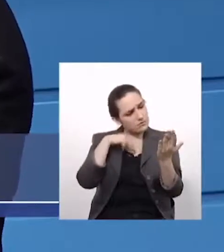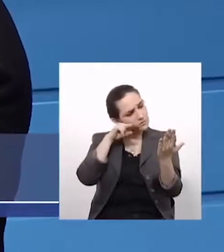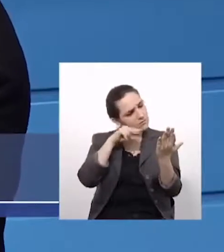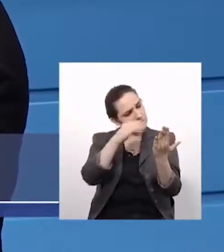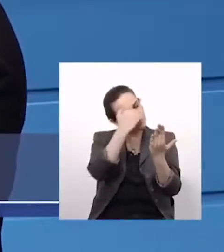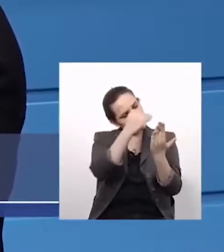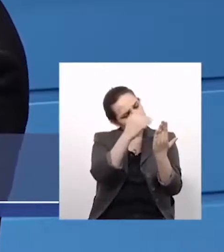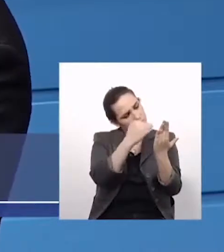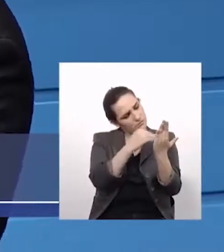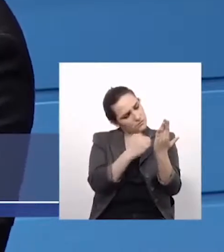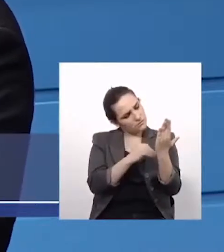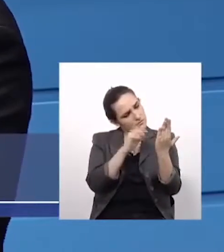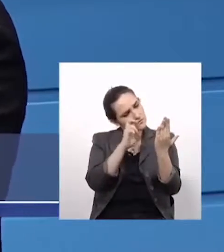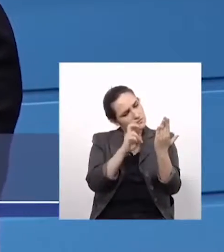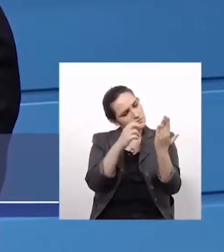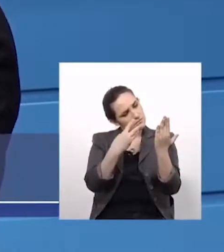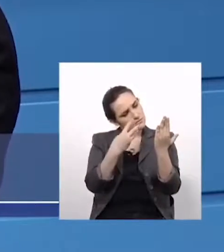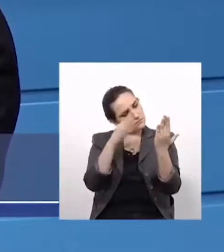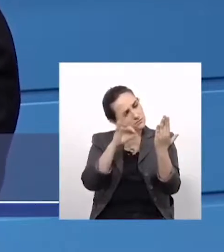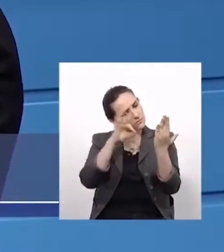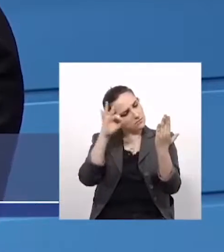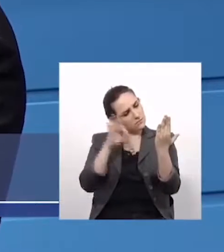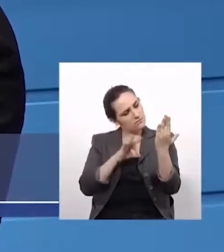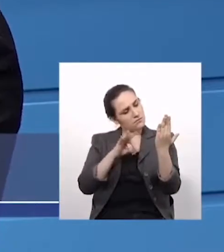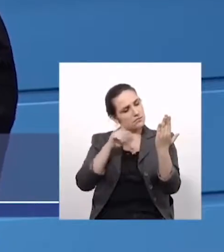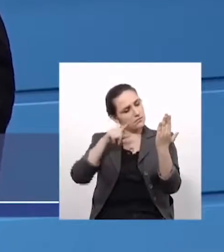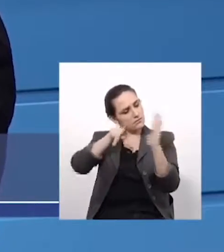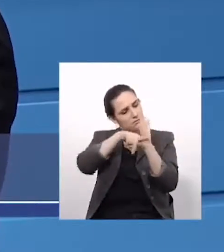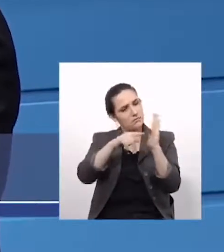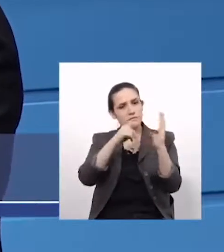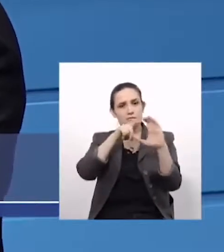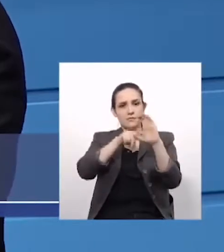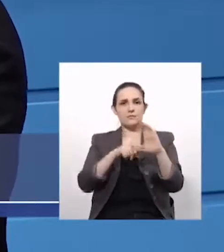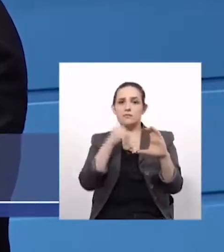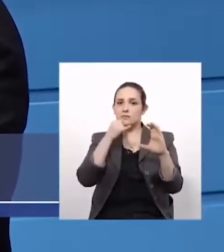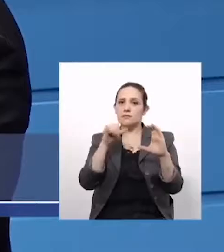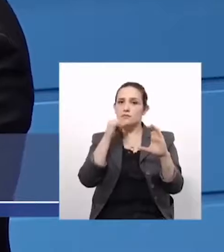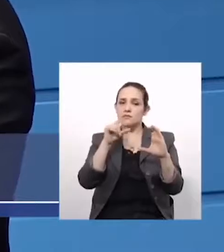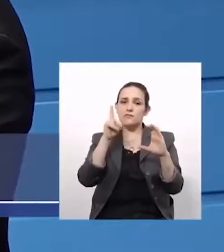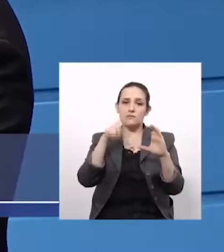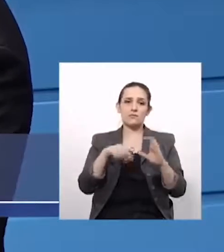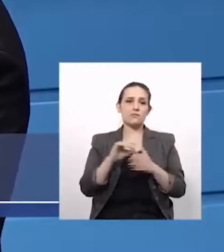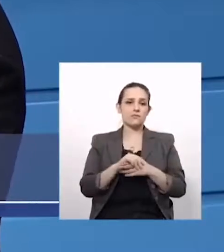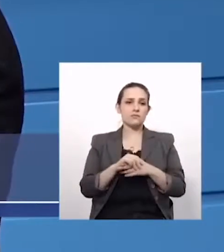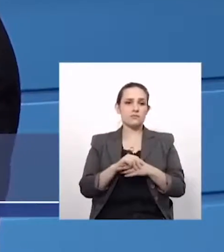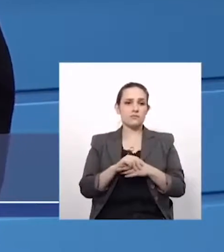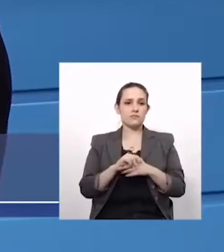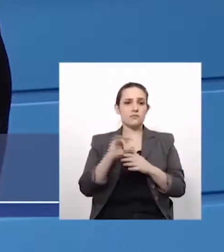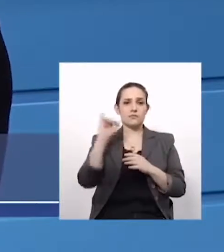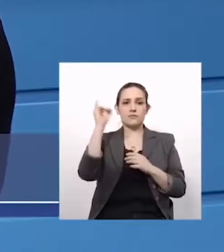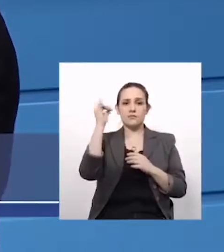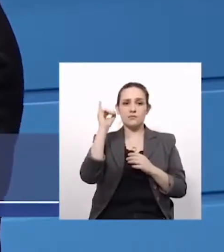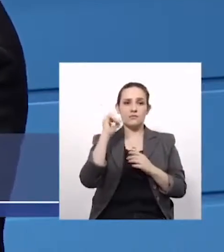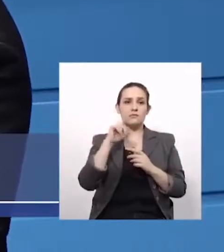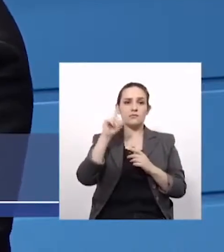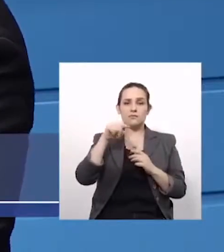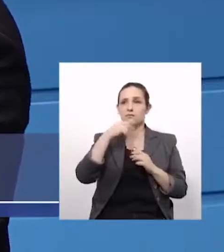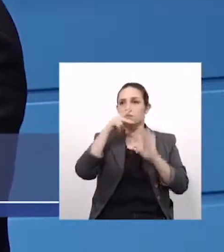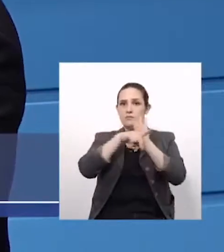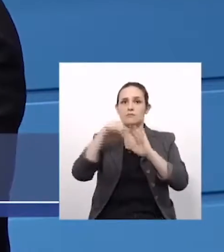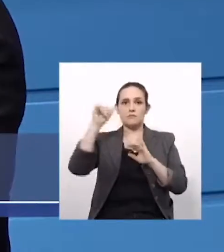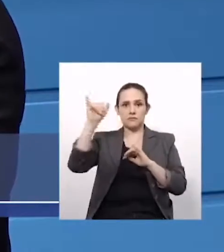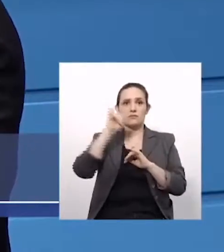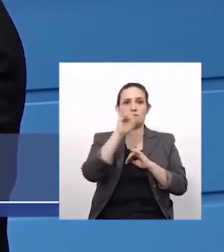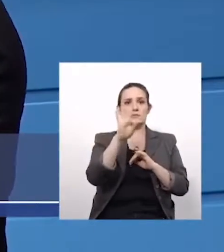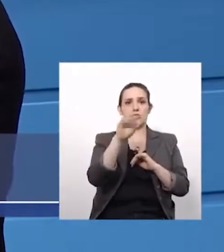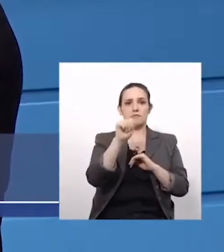que 53% das nossas contas de energia, ela fica com a Itaipu, que é a